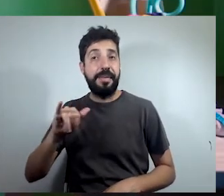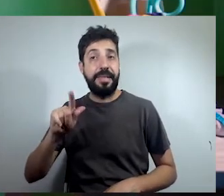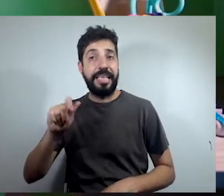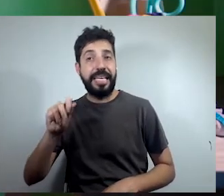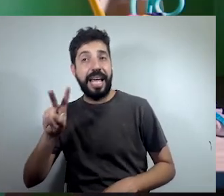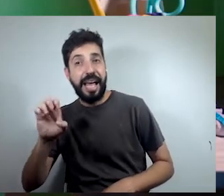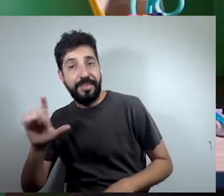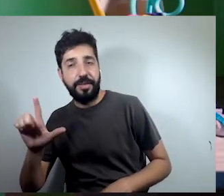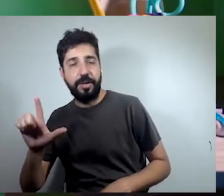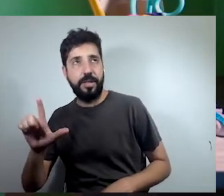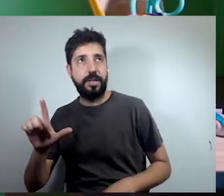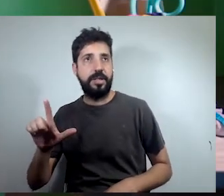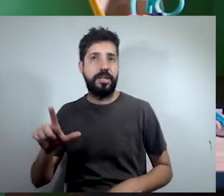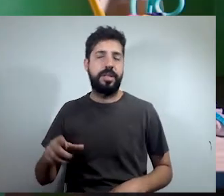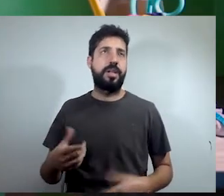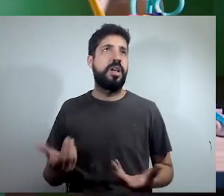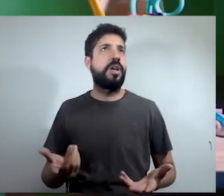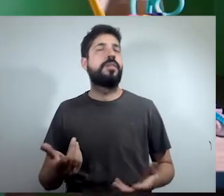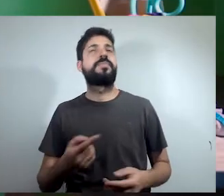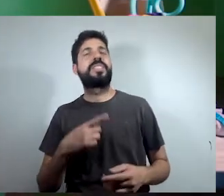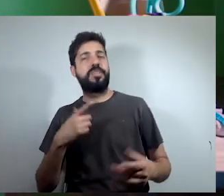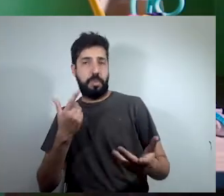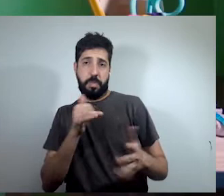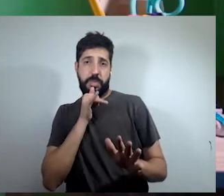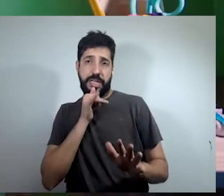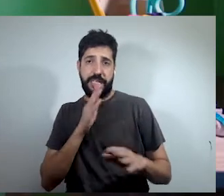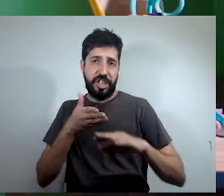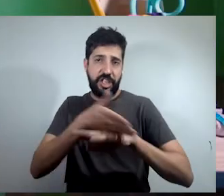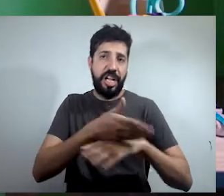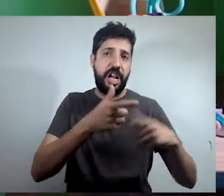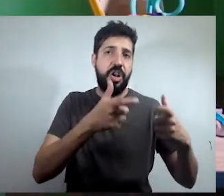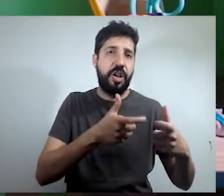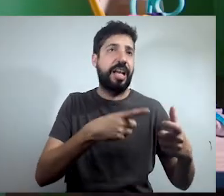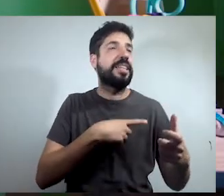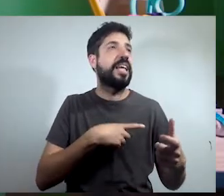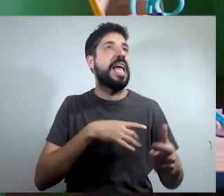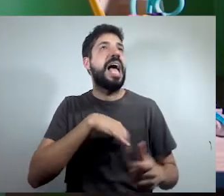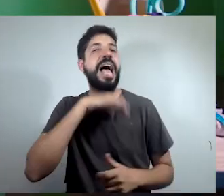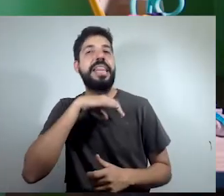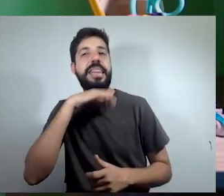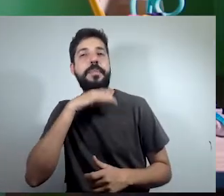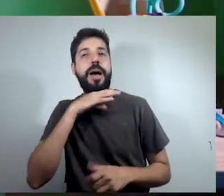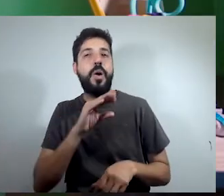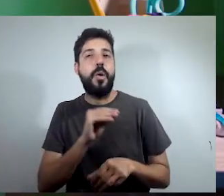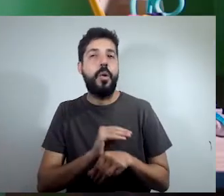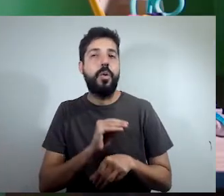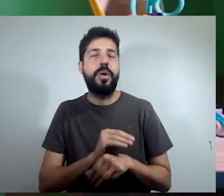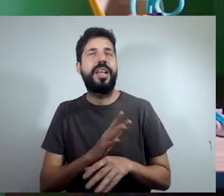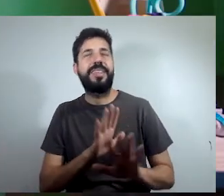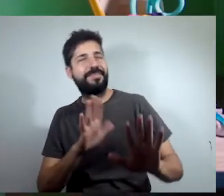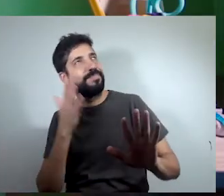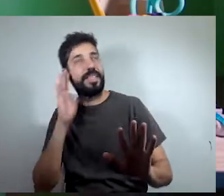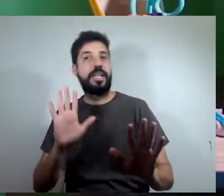chega num lugar, pet friendly, ou seja, animais de estimação, como é que é?